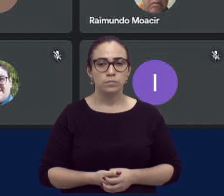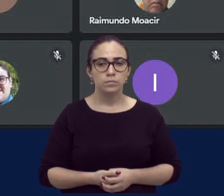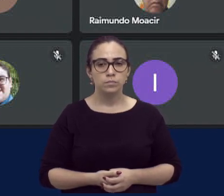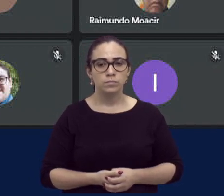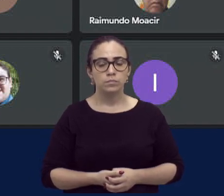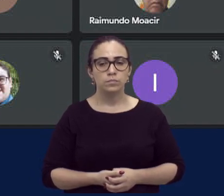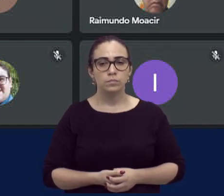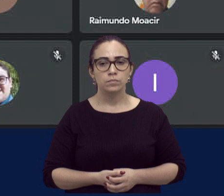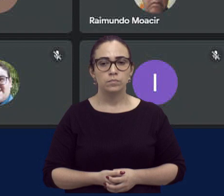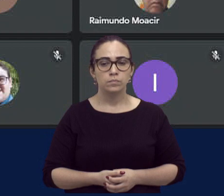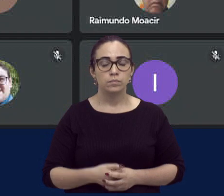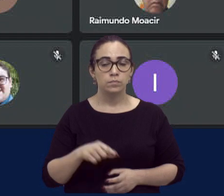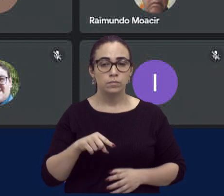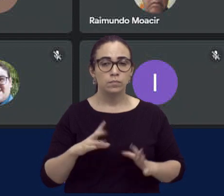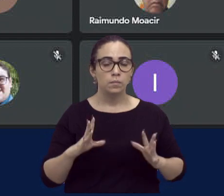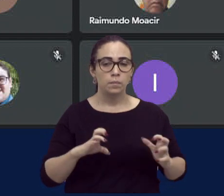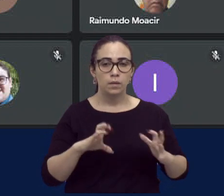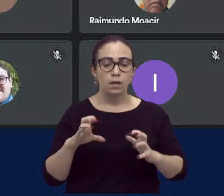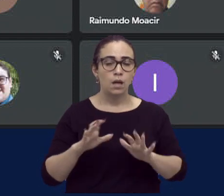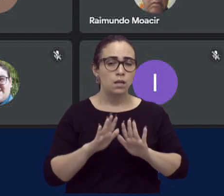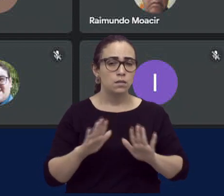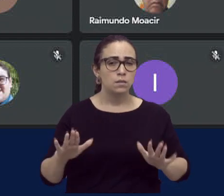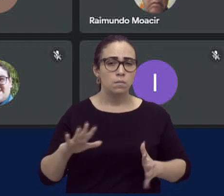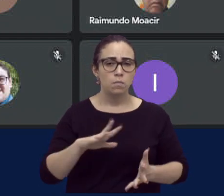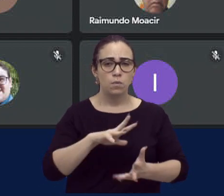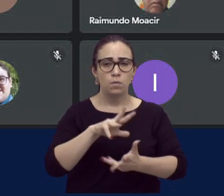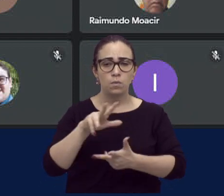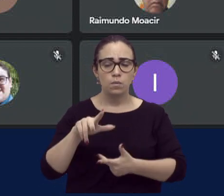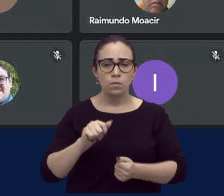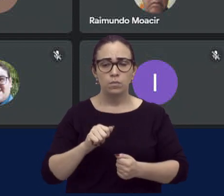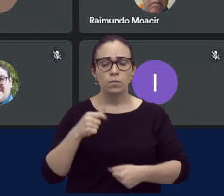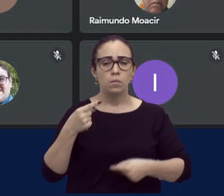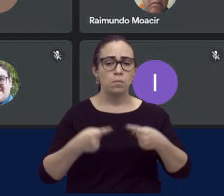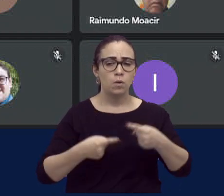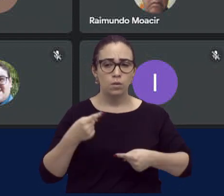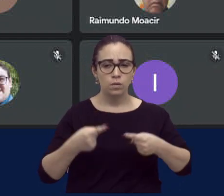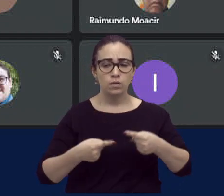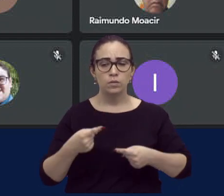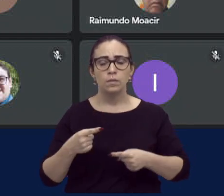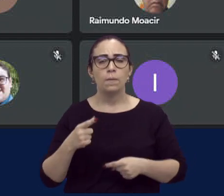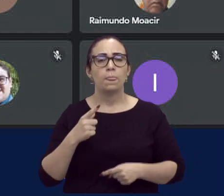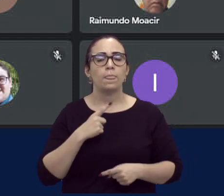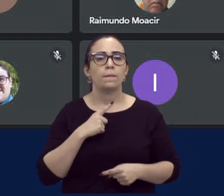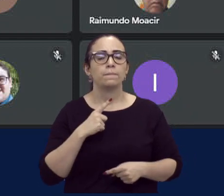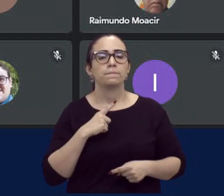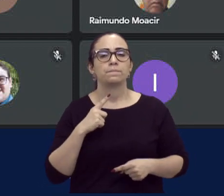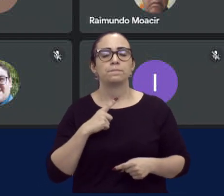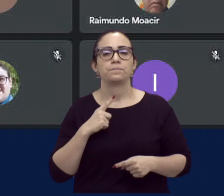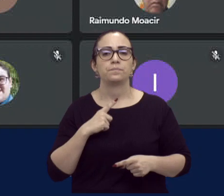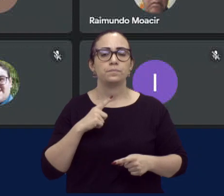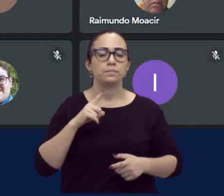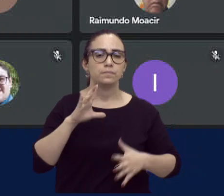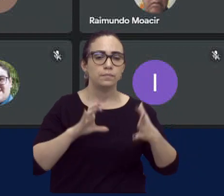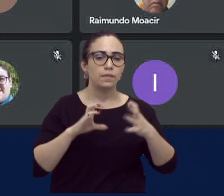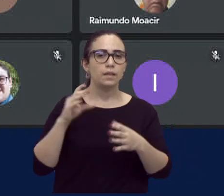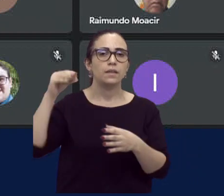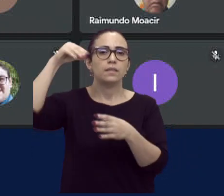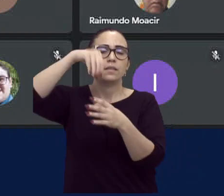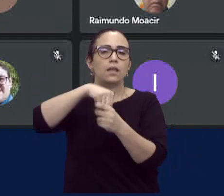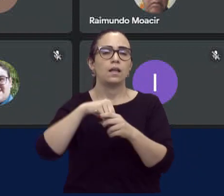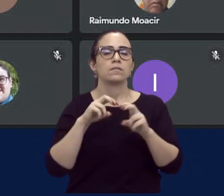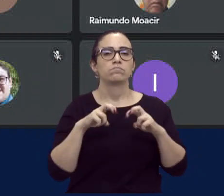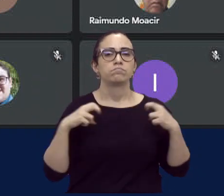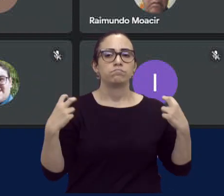gente vê em qualquer lugar do mundo, né, os políticos tendo uma briga em pleno plenário.